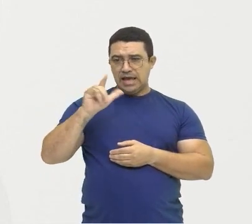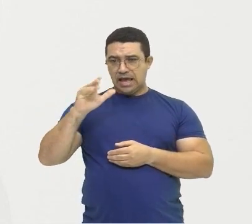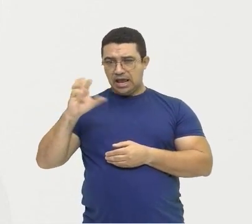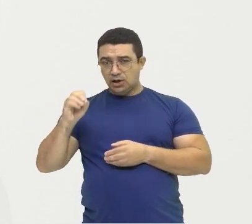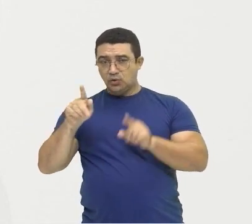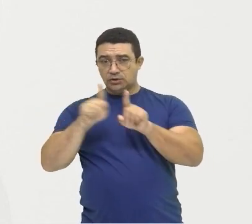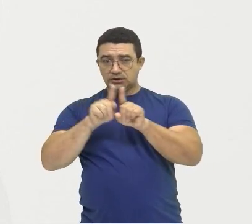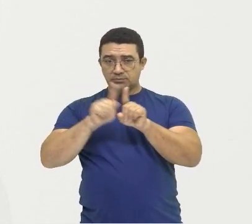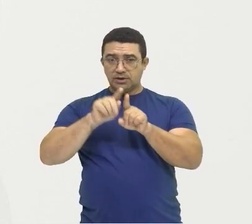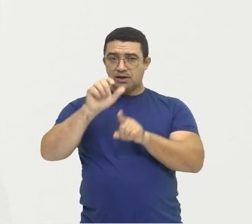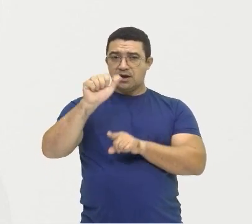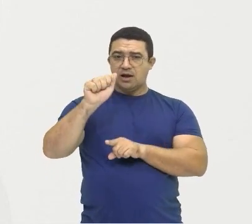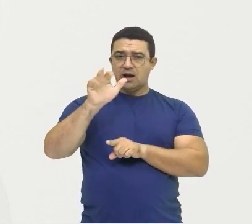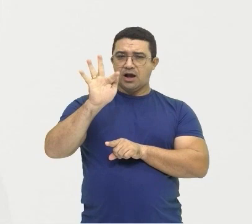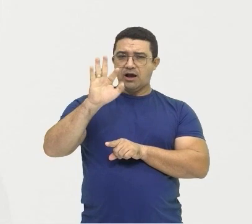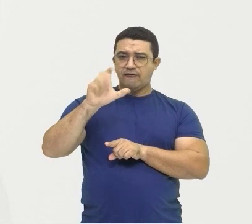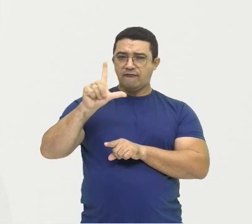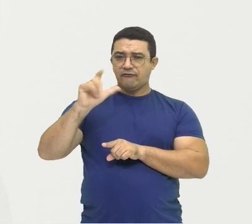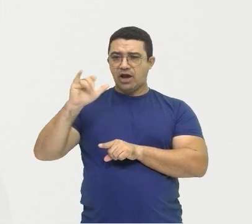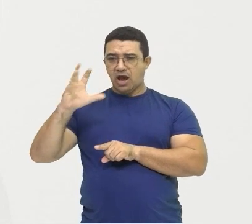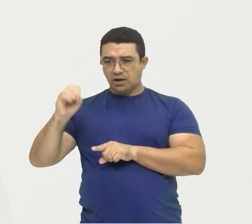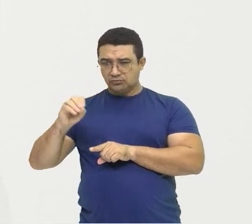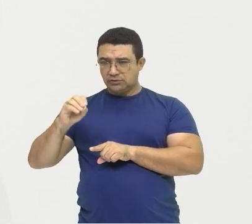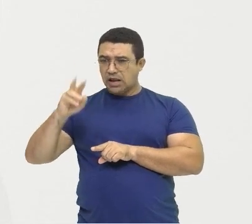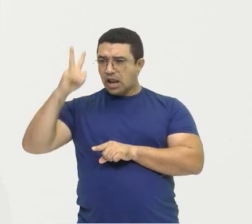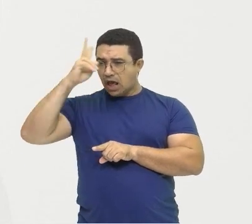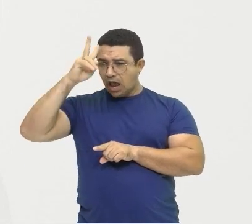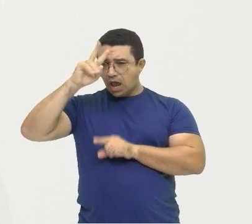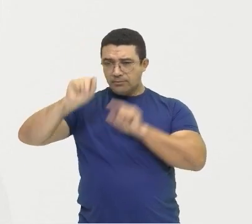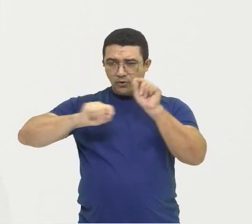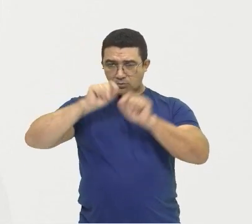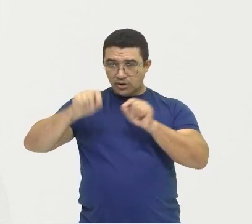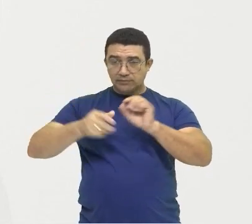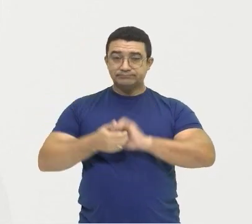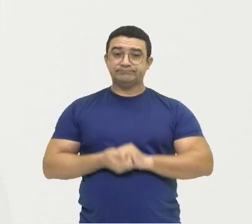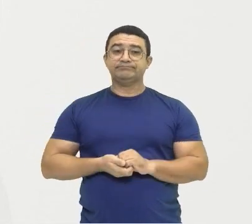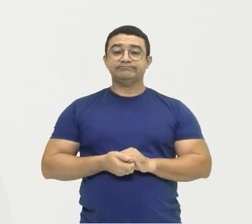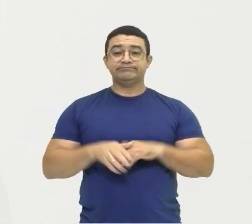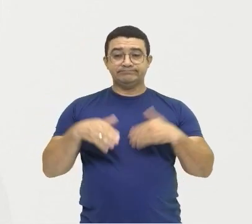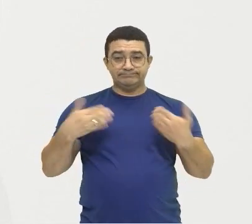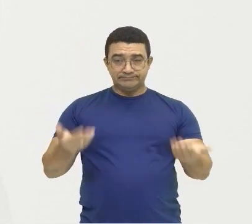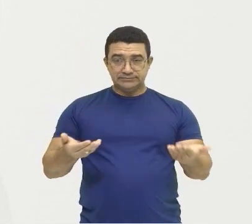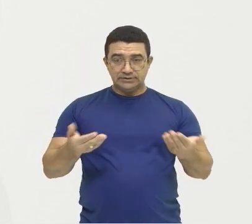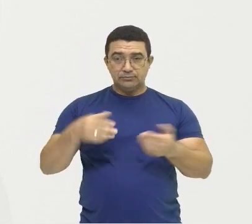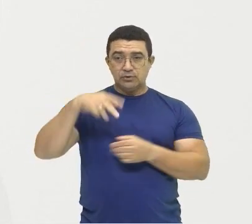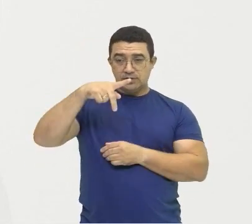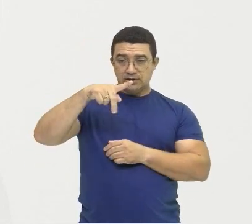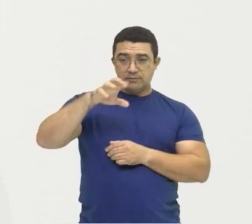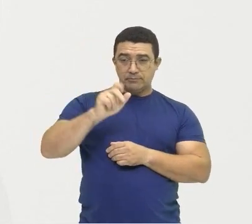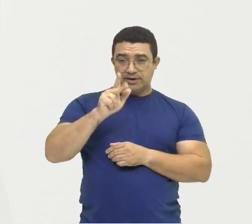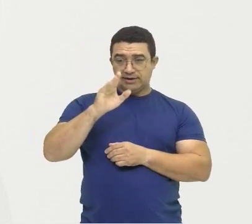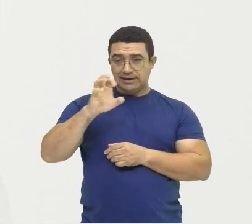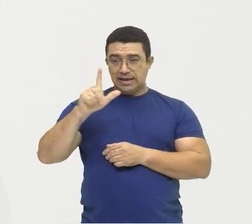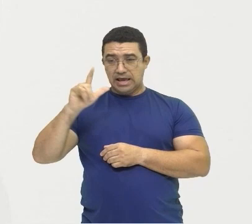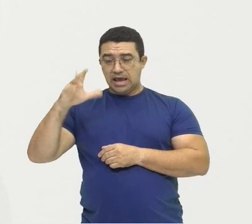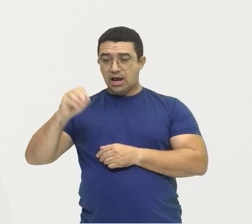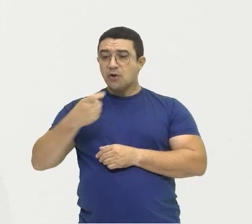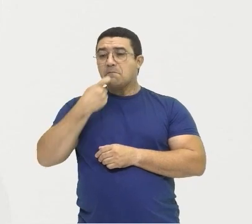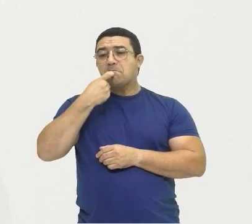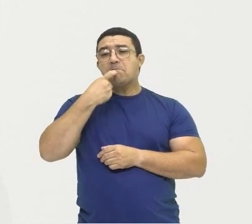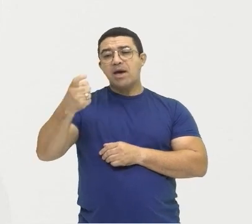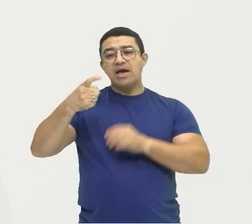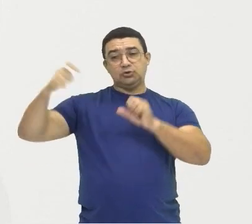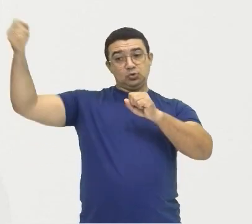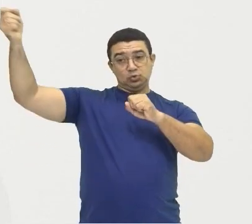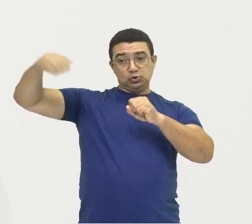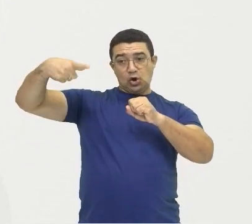é periélio, o que é afélio? Olha, o periélio é aquela posição que o planeta ocupa mais próxima do